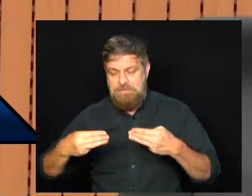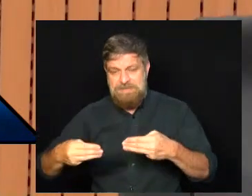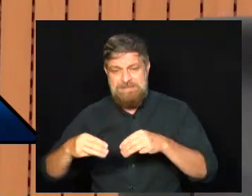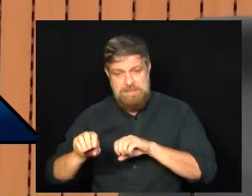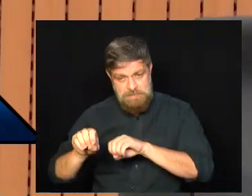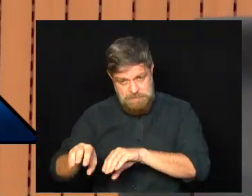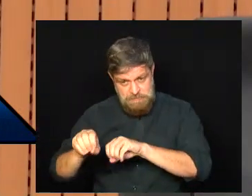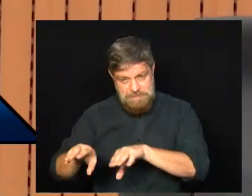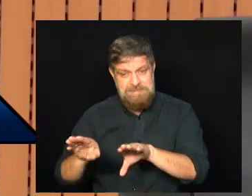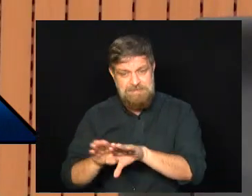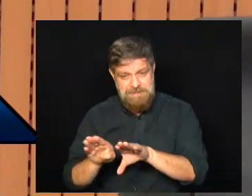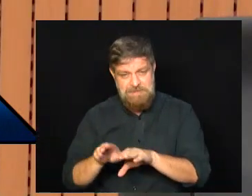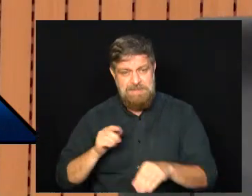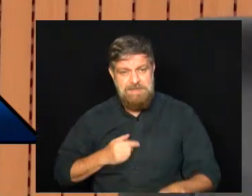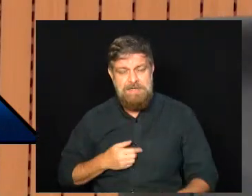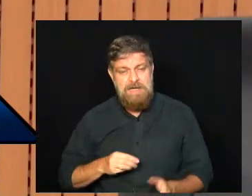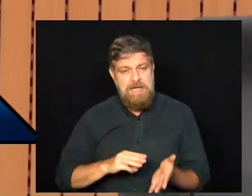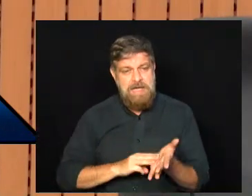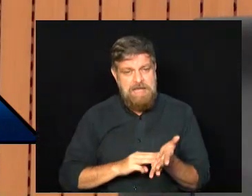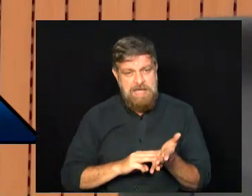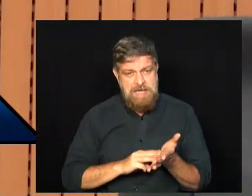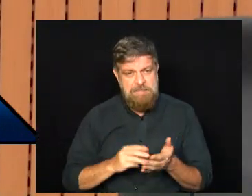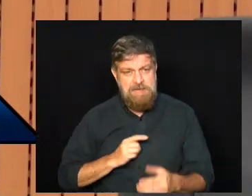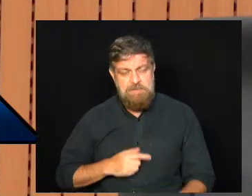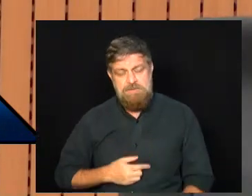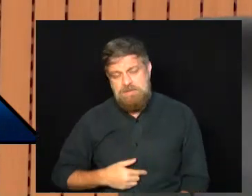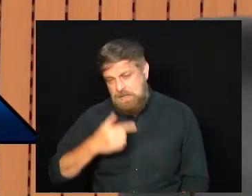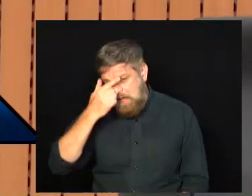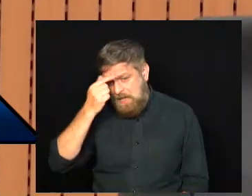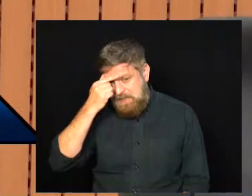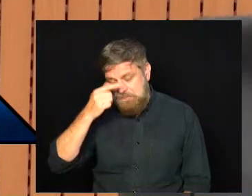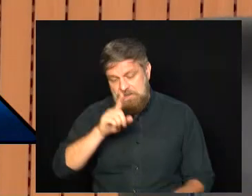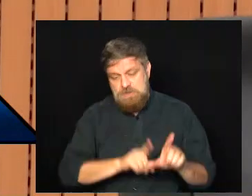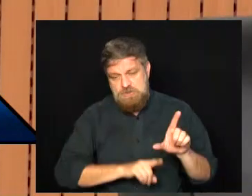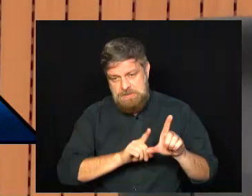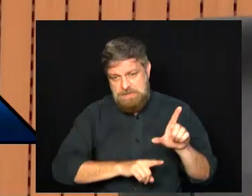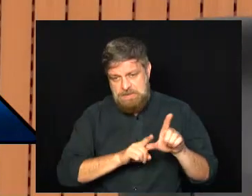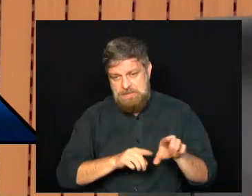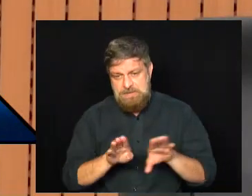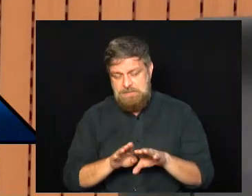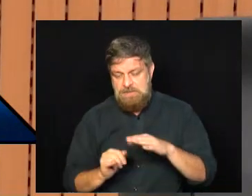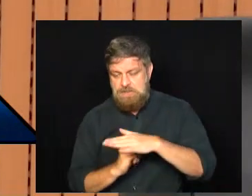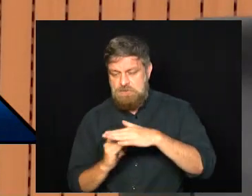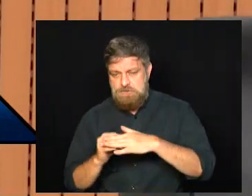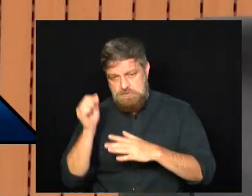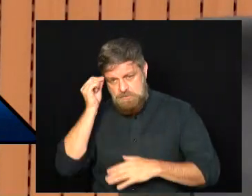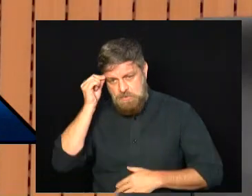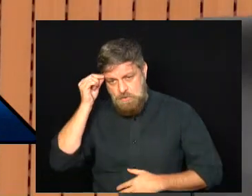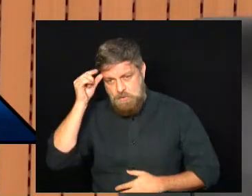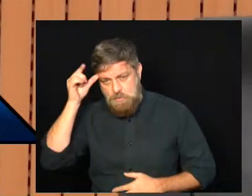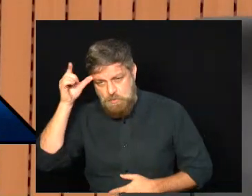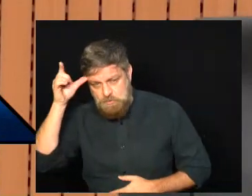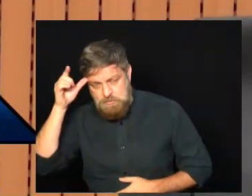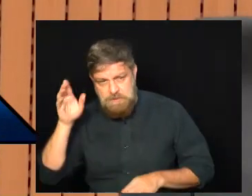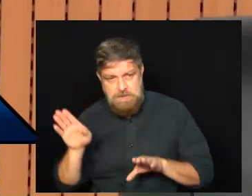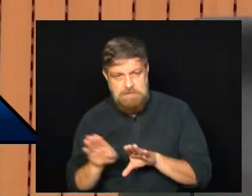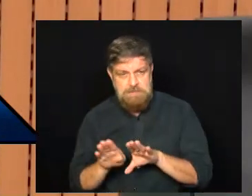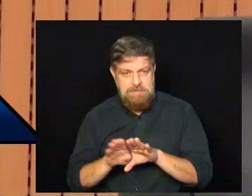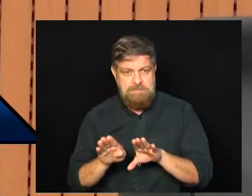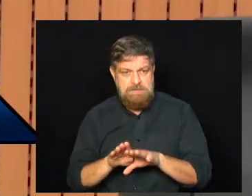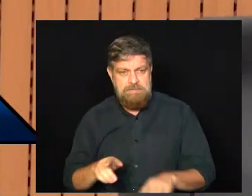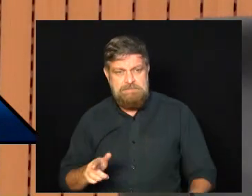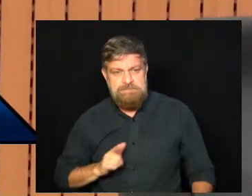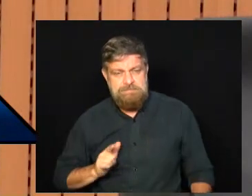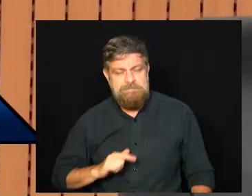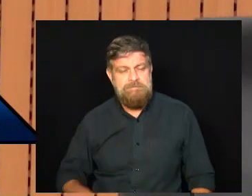do Instituto Histórico, Geográfico e Genealógico de Campinas, do Instituto Cultural Guilherme de Almeida, da Cátedra